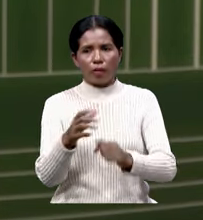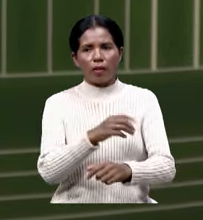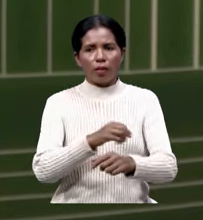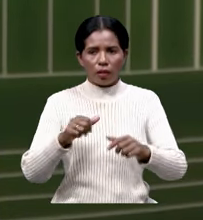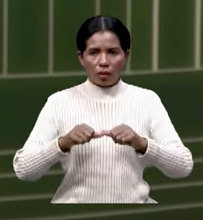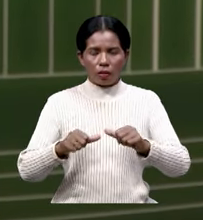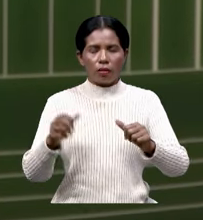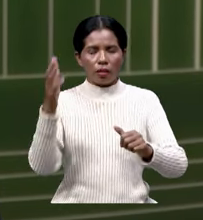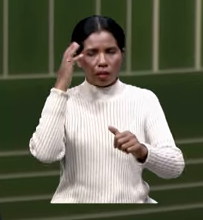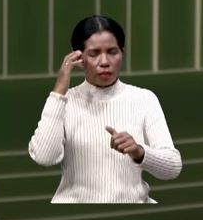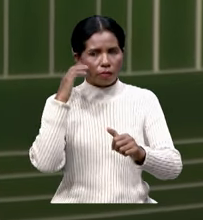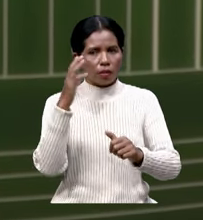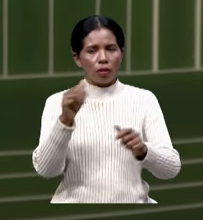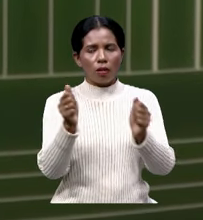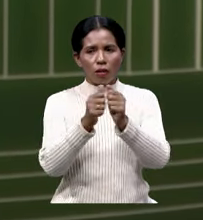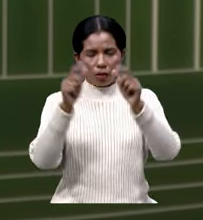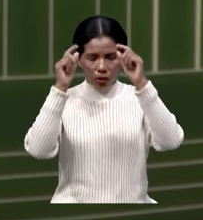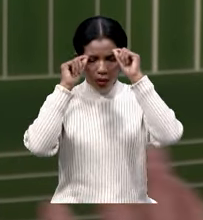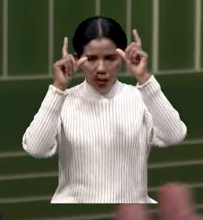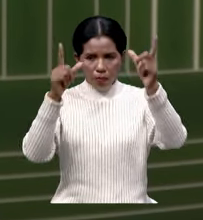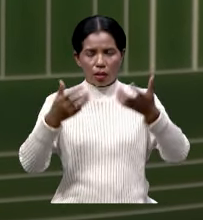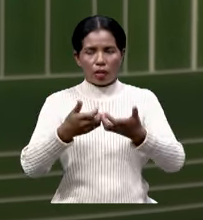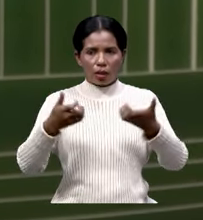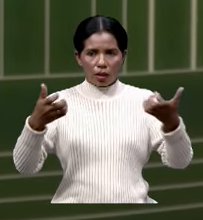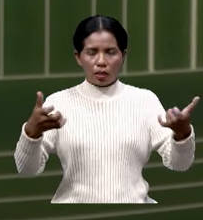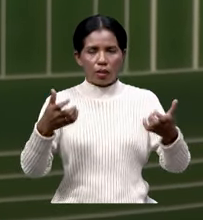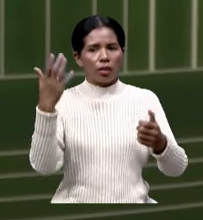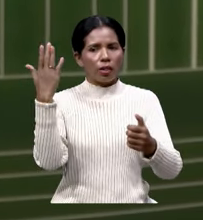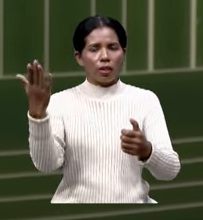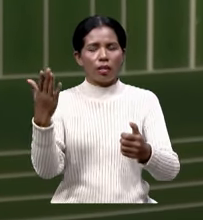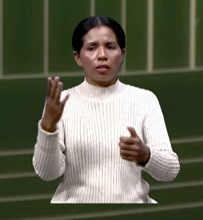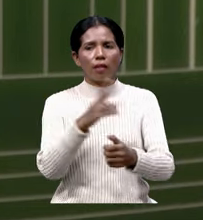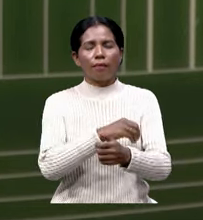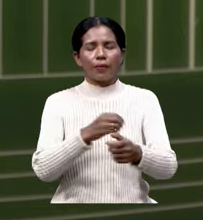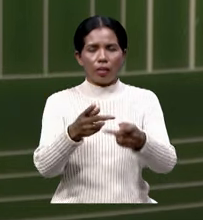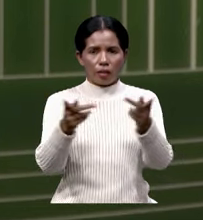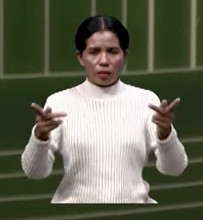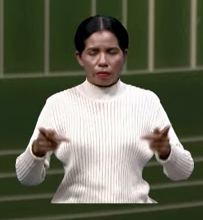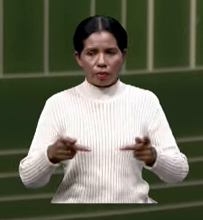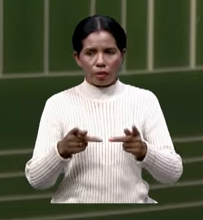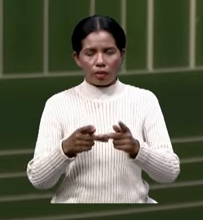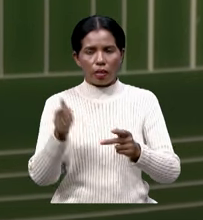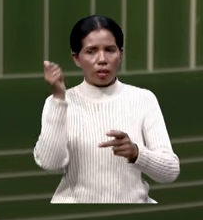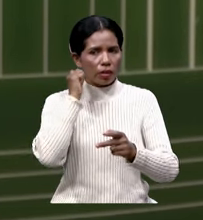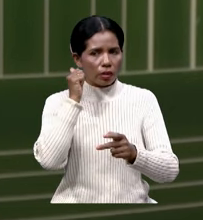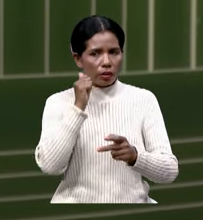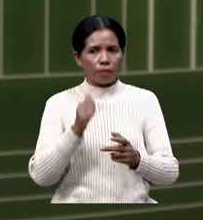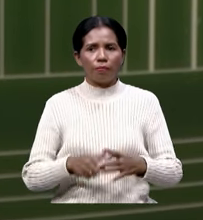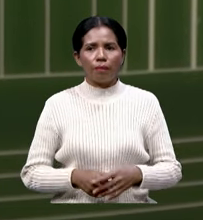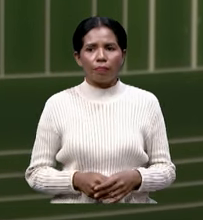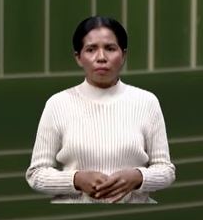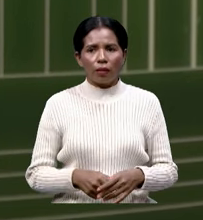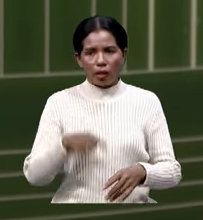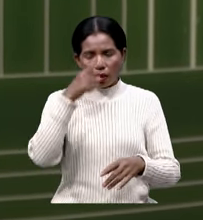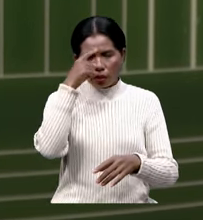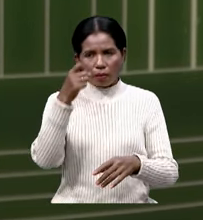continente África ou Timor. Nabe maketak-ketak iha região be Asia, Sudeste Asiático.